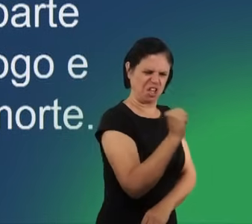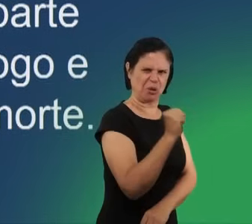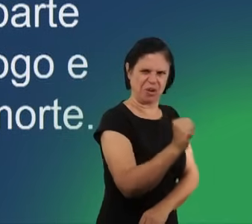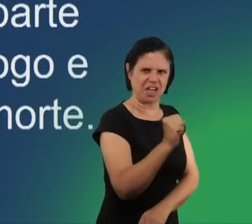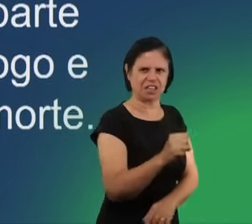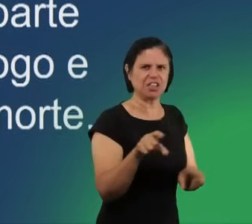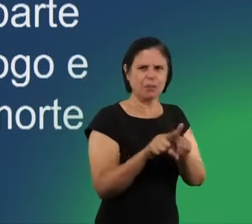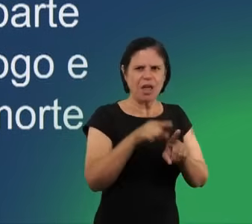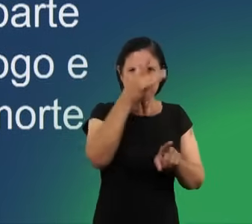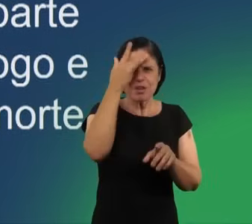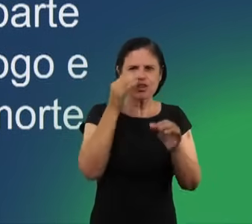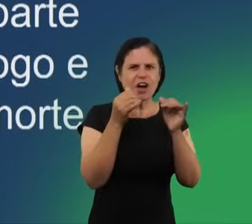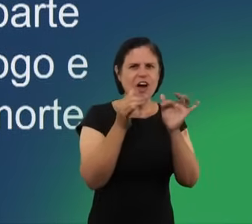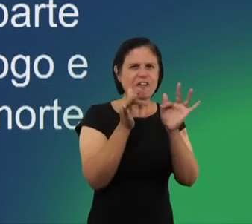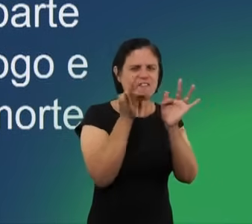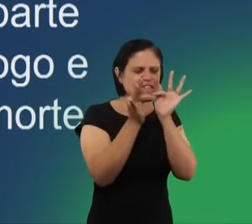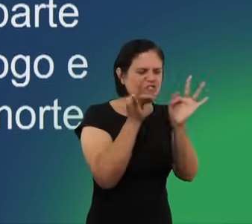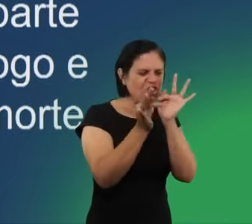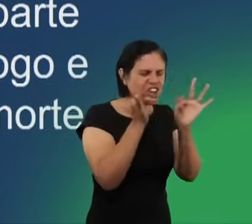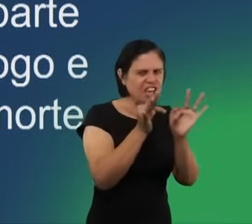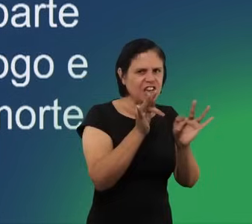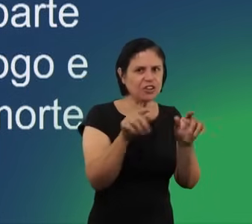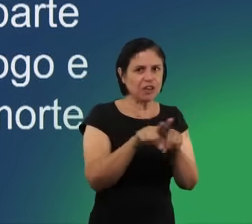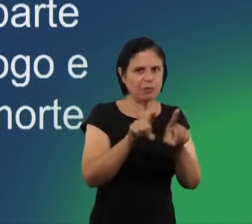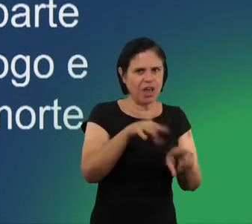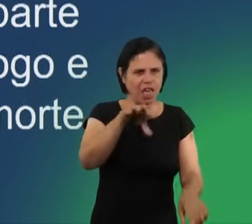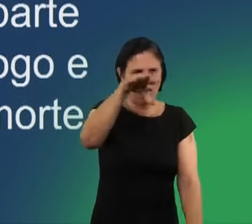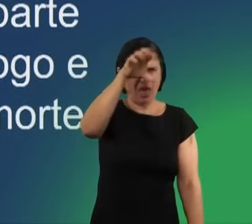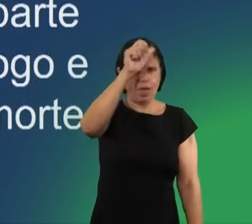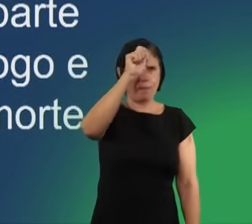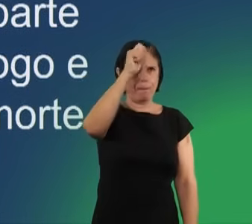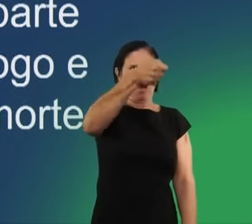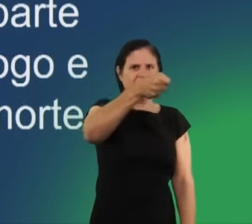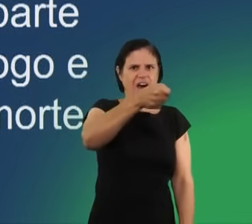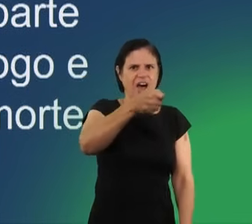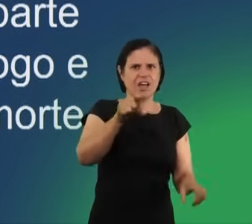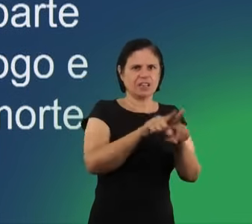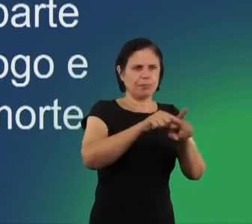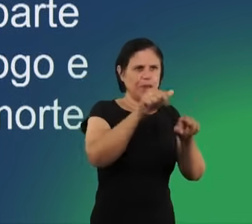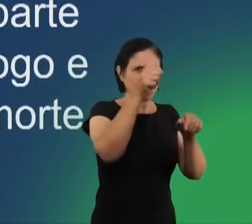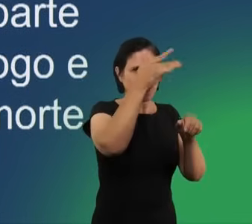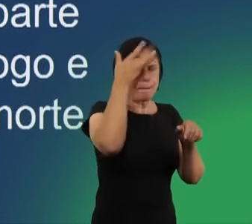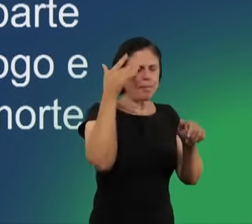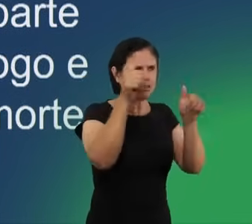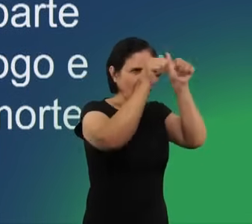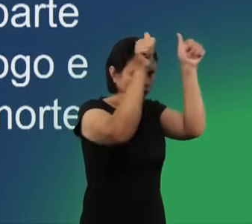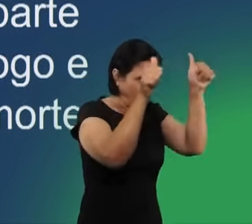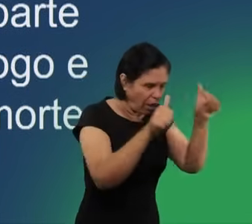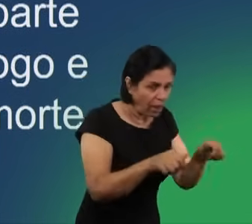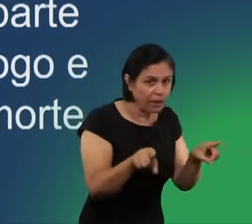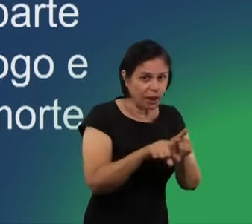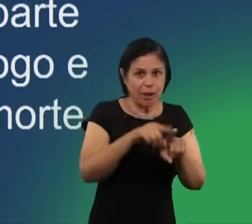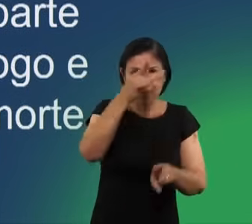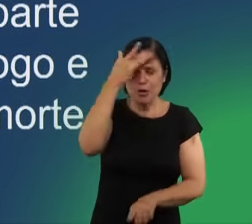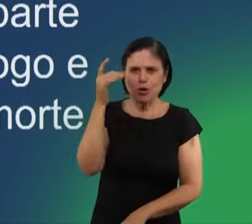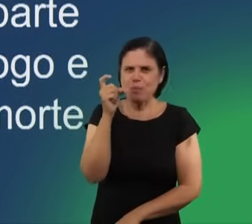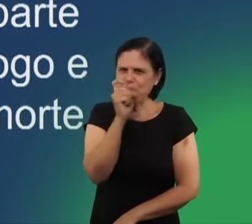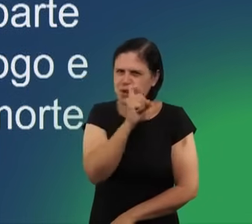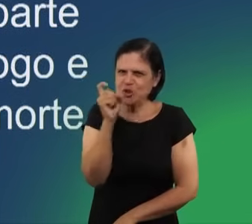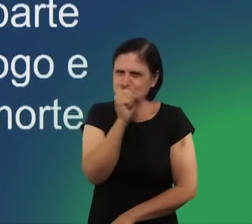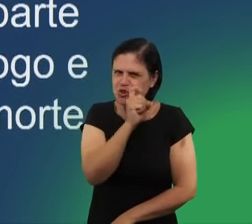aos feiticeiros, e aos idólatras, e a todos os mentirosos, a sua parte.